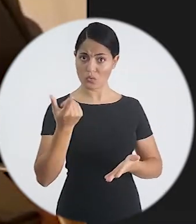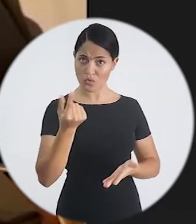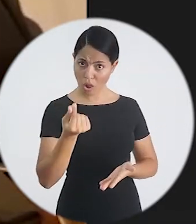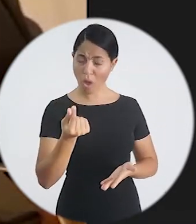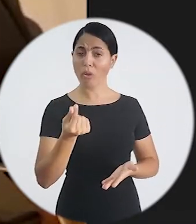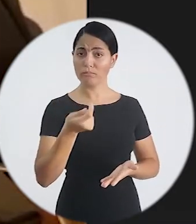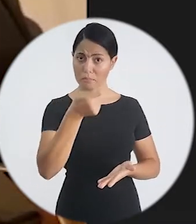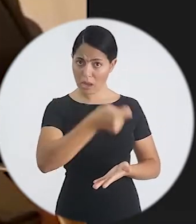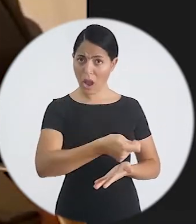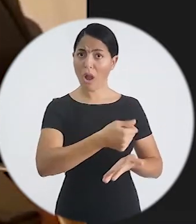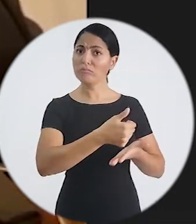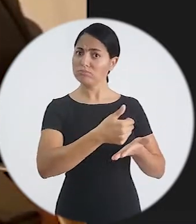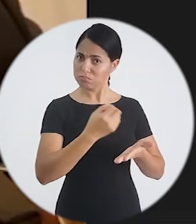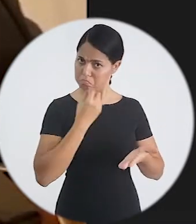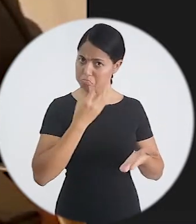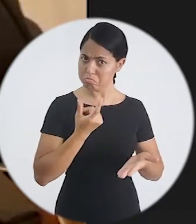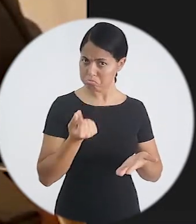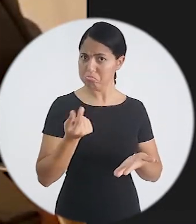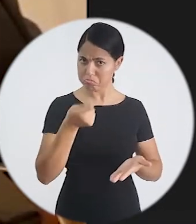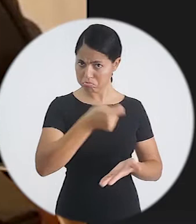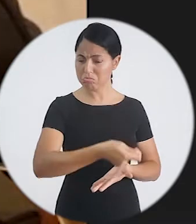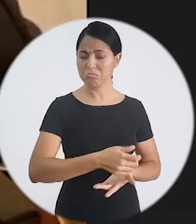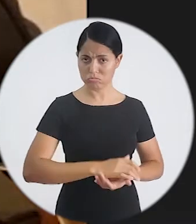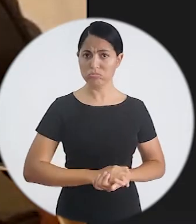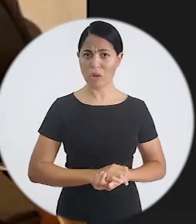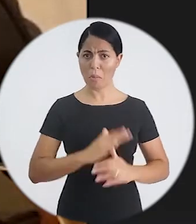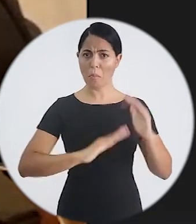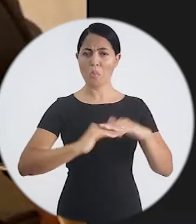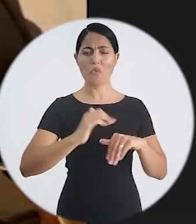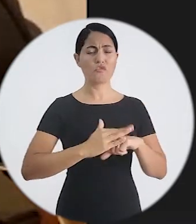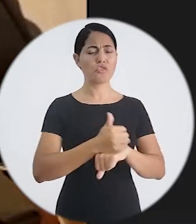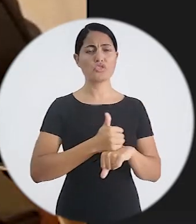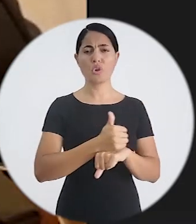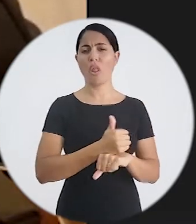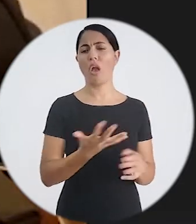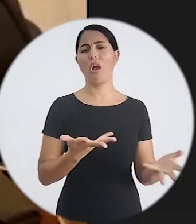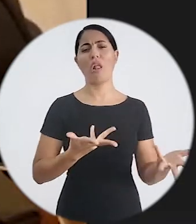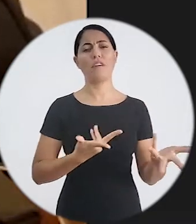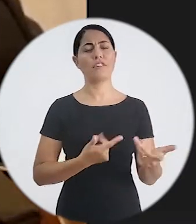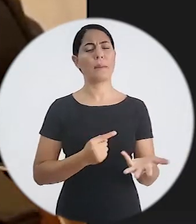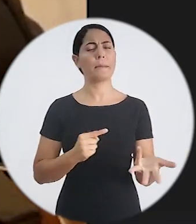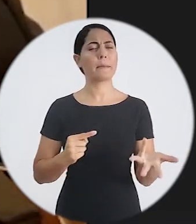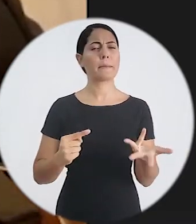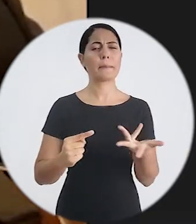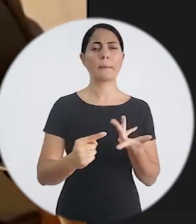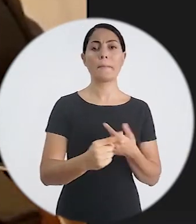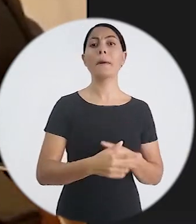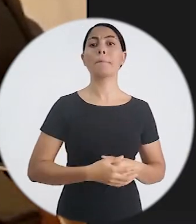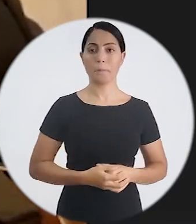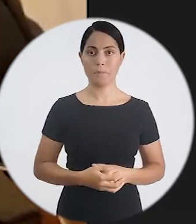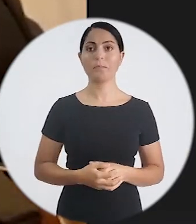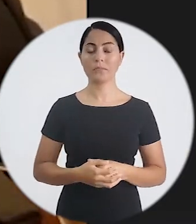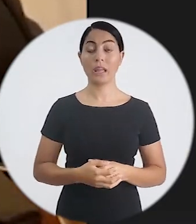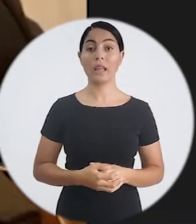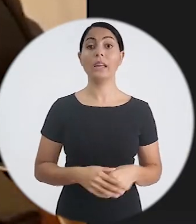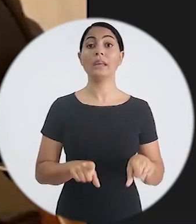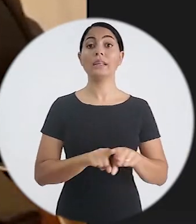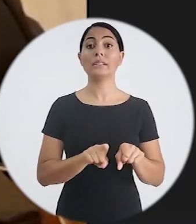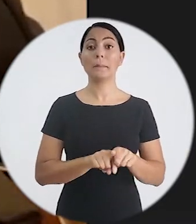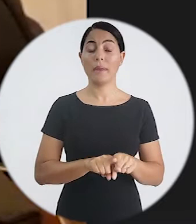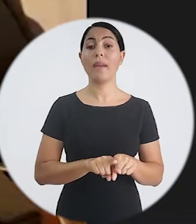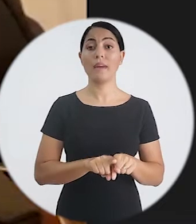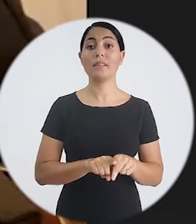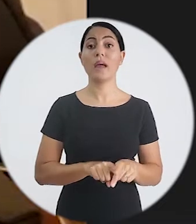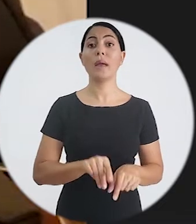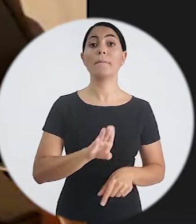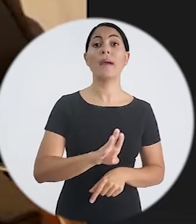consultas com preço muito bom e com profissionais muito qualificados, de diversas especialidades.